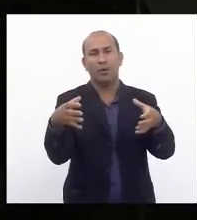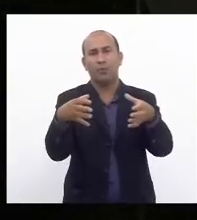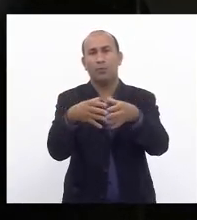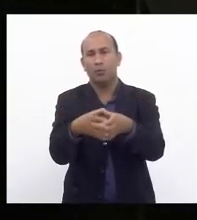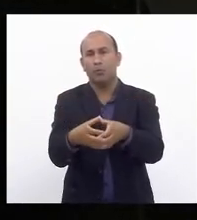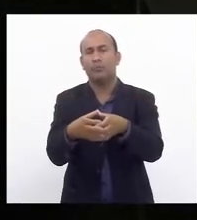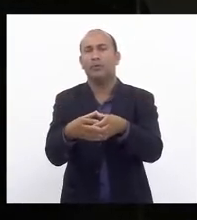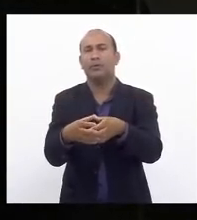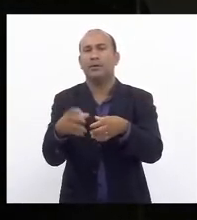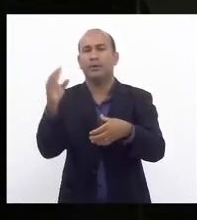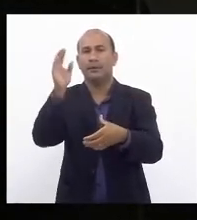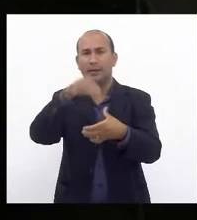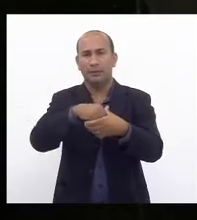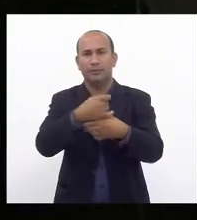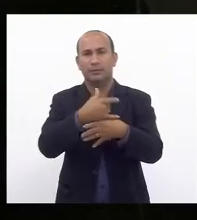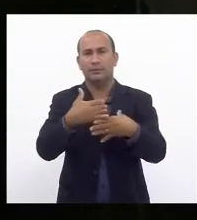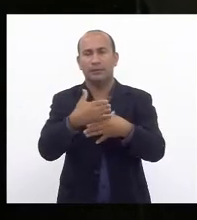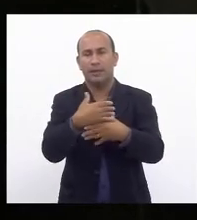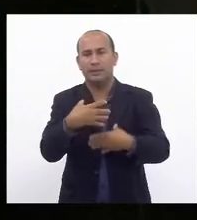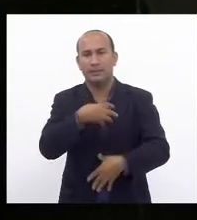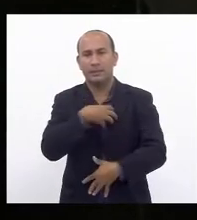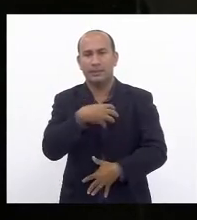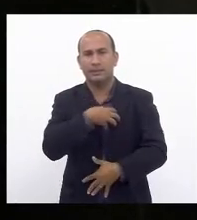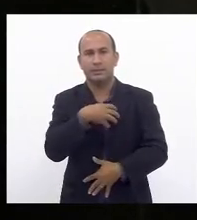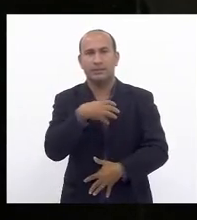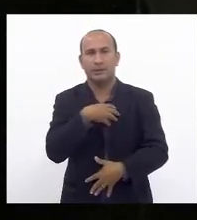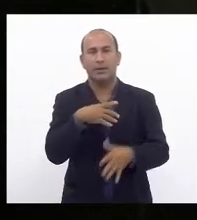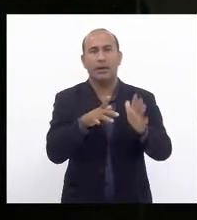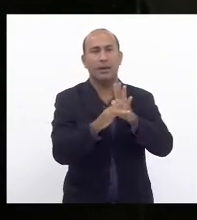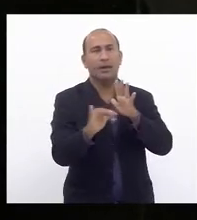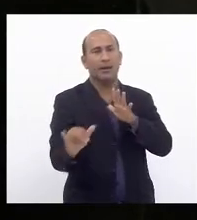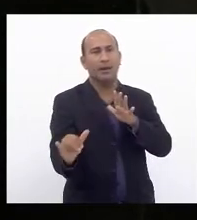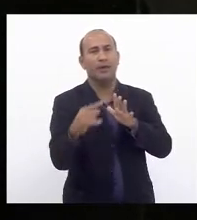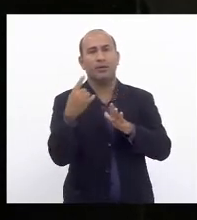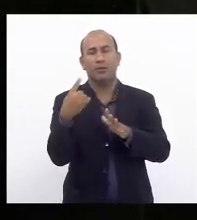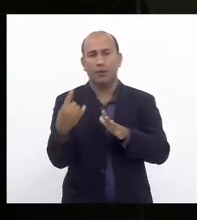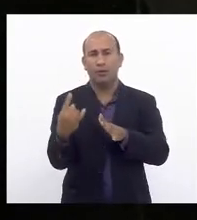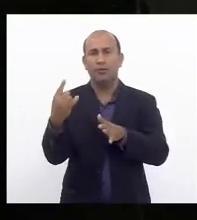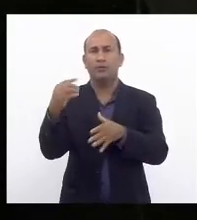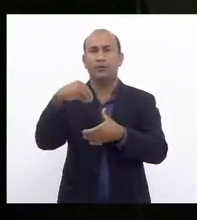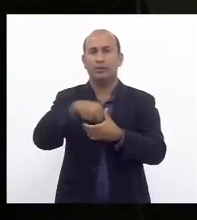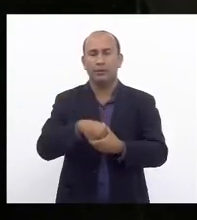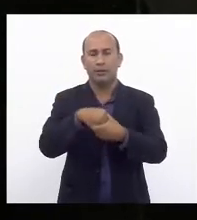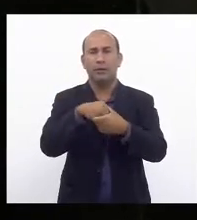tecido da cidade, e nesse sentido a lei que a Assembleia votou, que nós apresentamos,